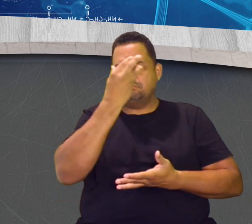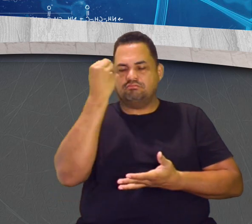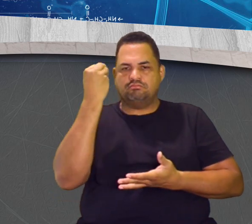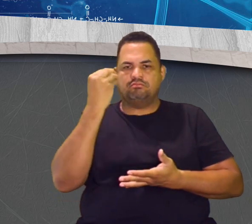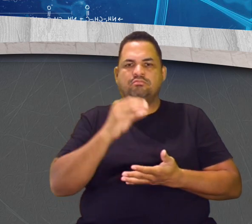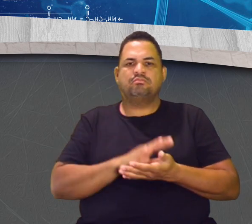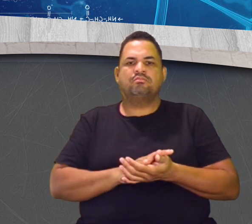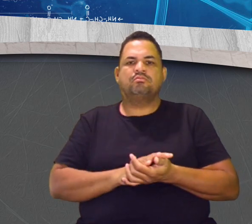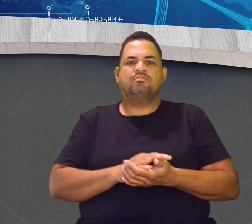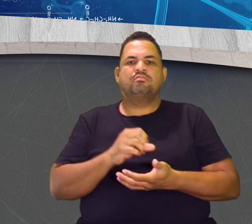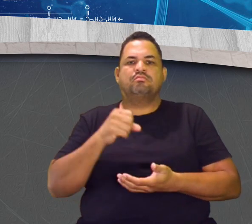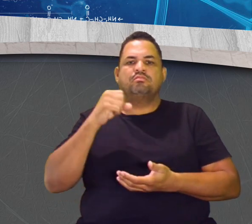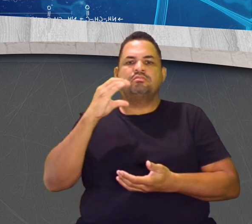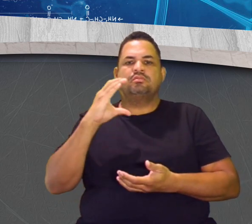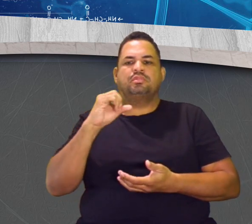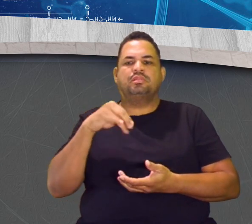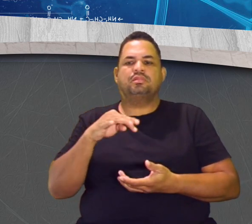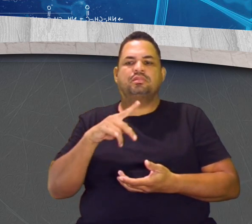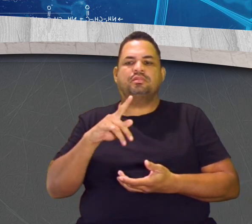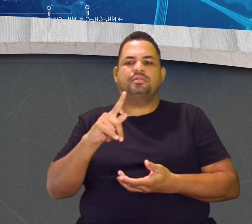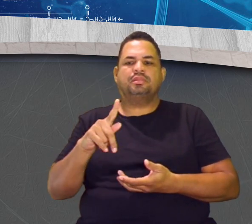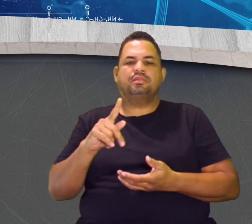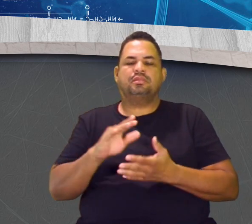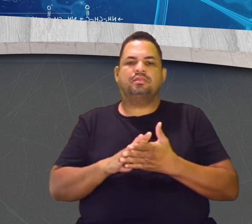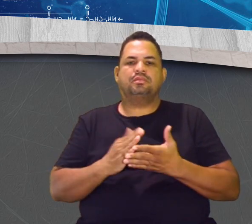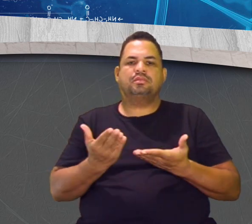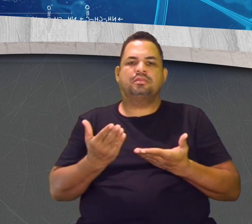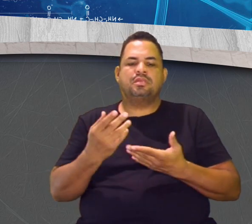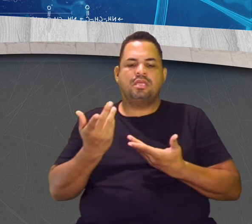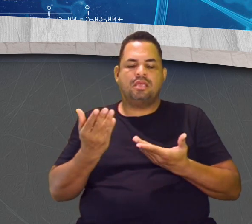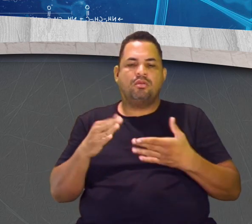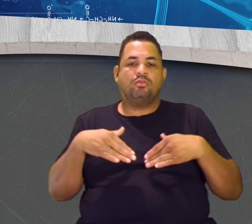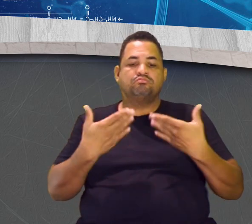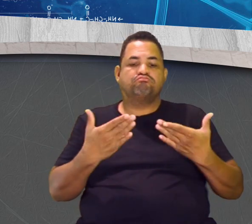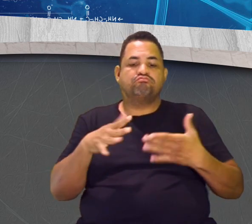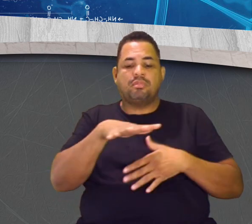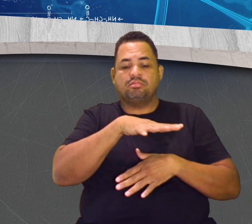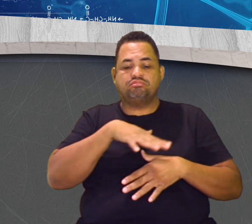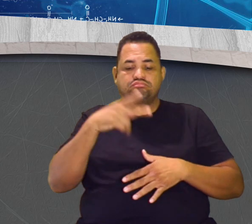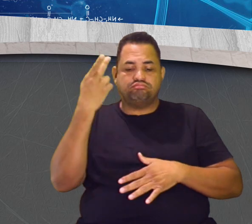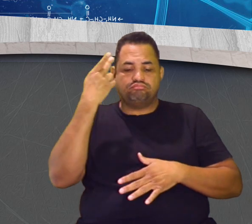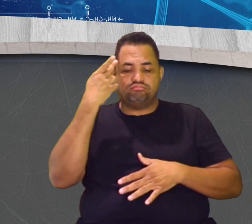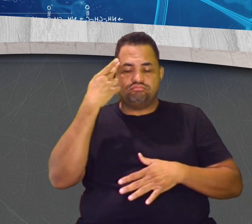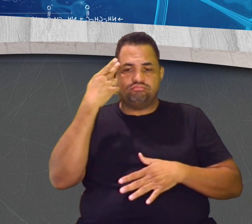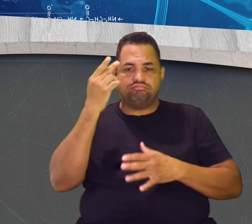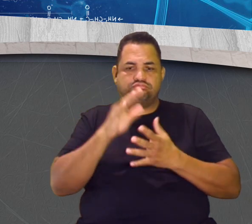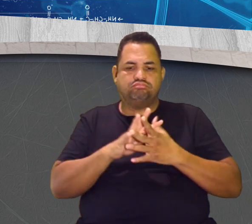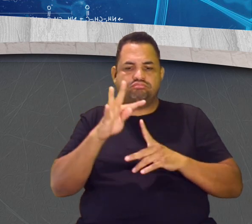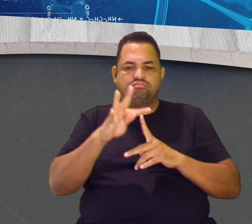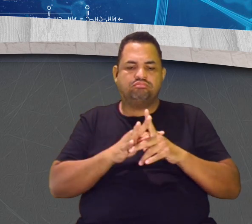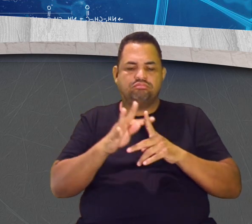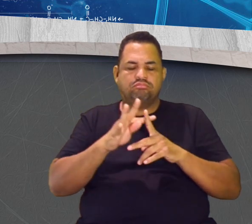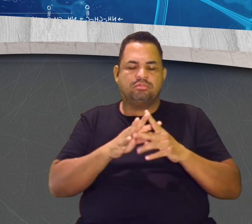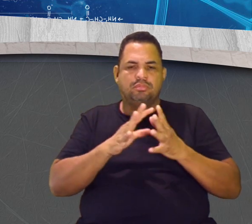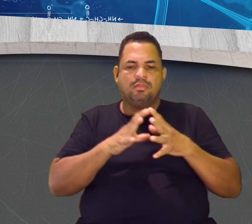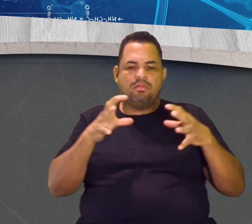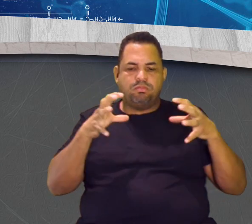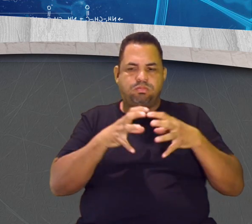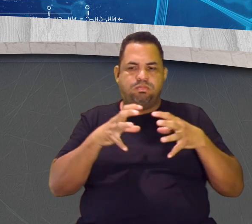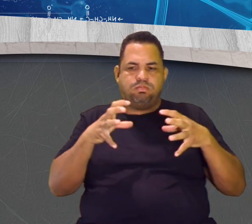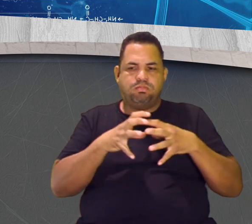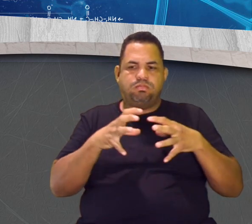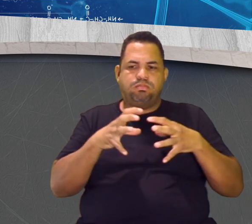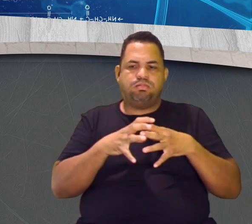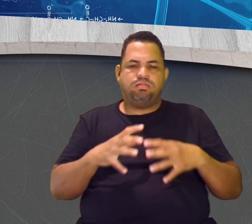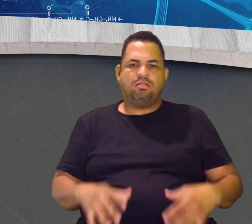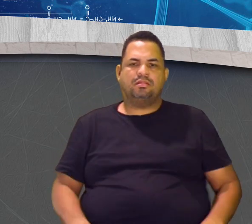que CNTP, condições normais de temperatura e